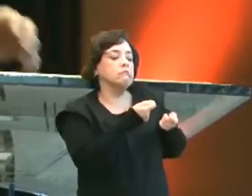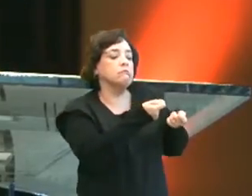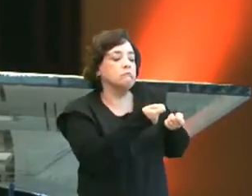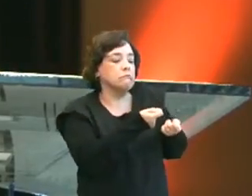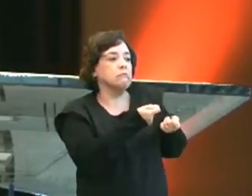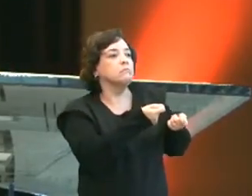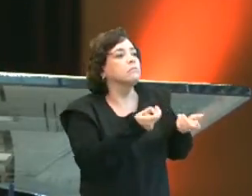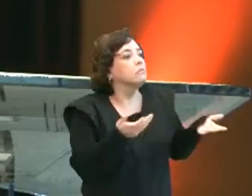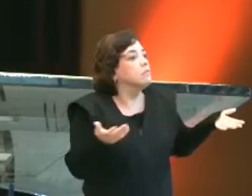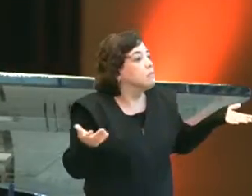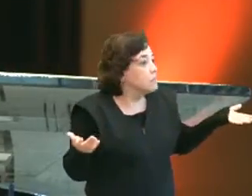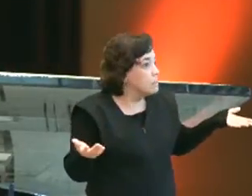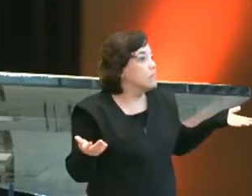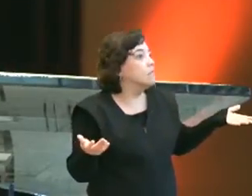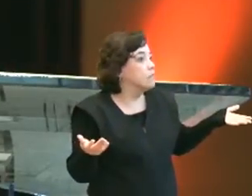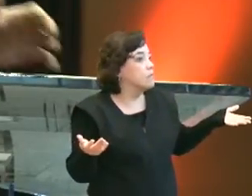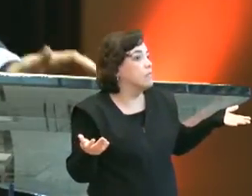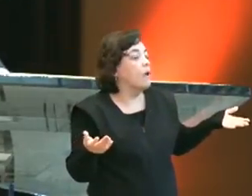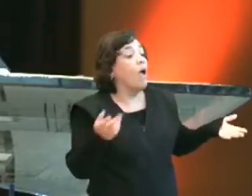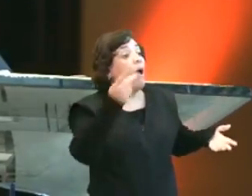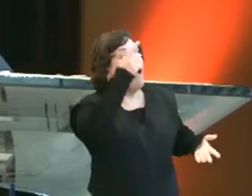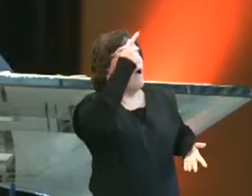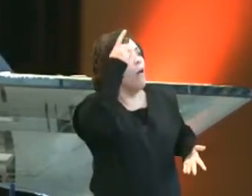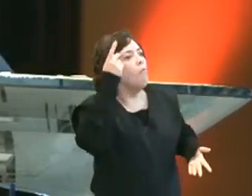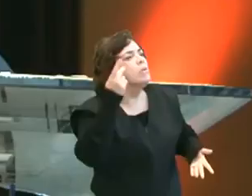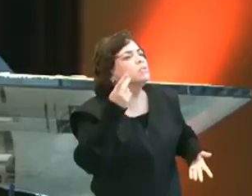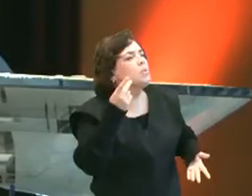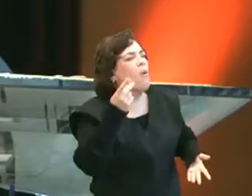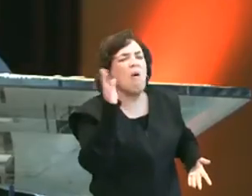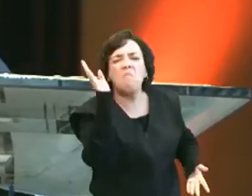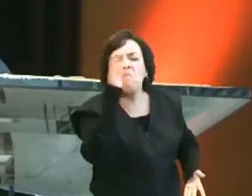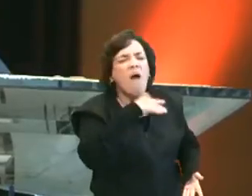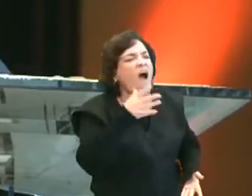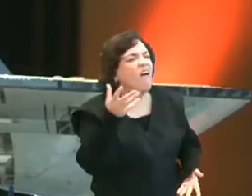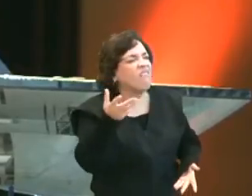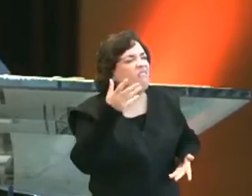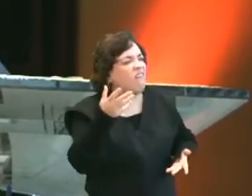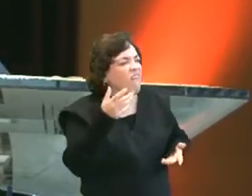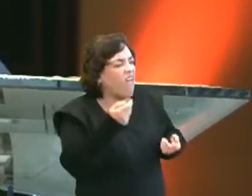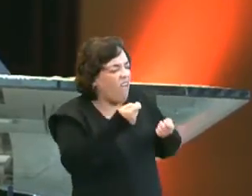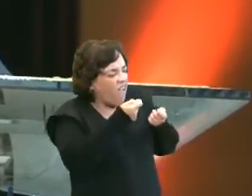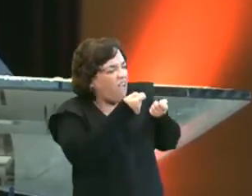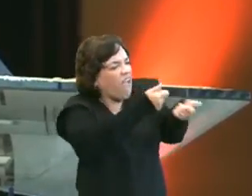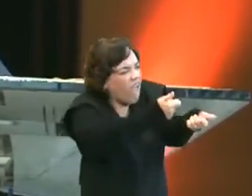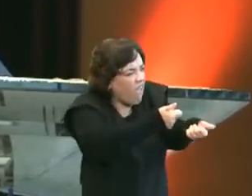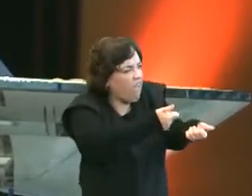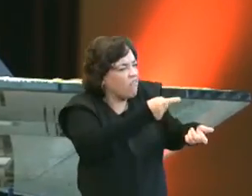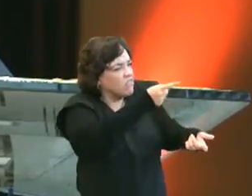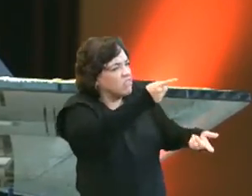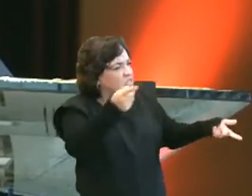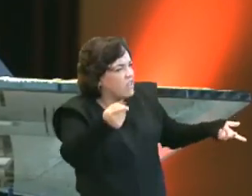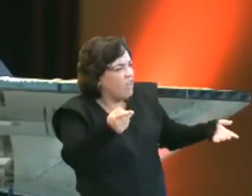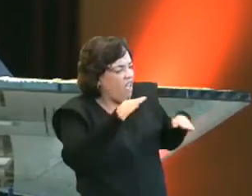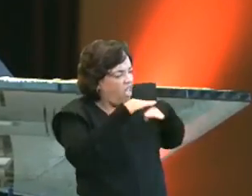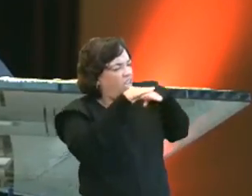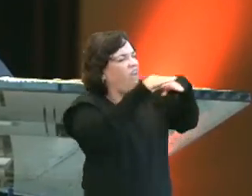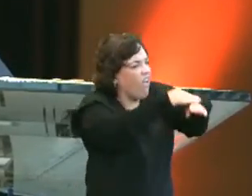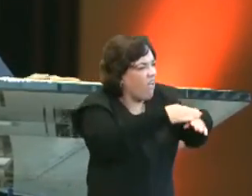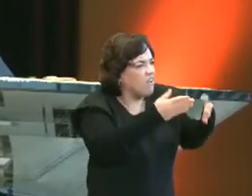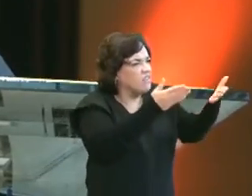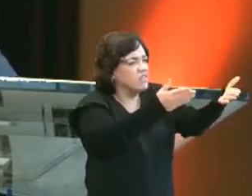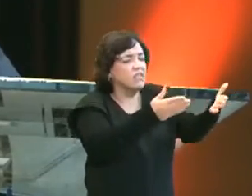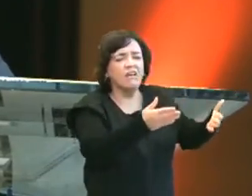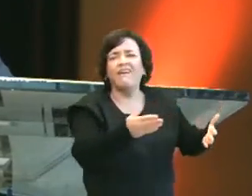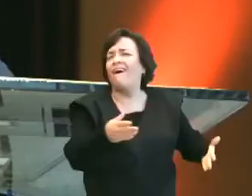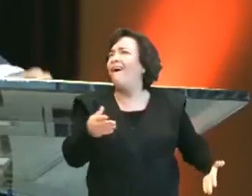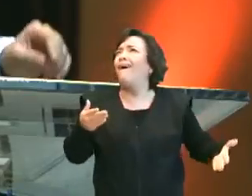e você já tentou fazer de tudo, mas insiste em te machucar e ferir, você está dizendo: Deus, já tive